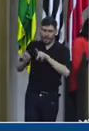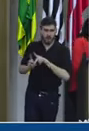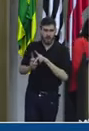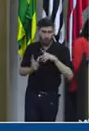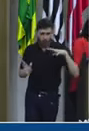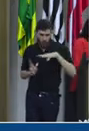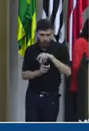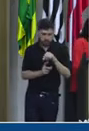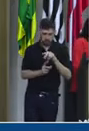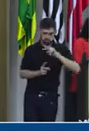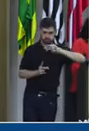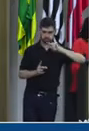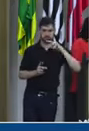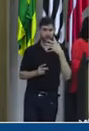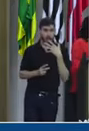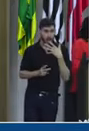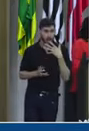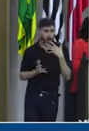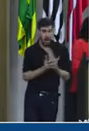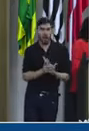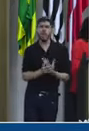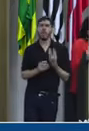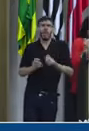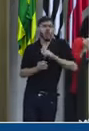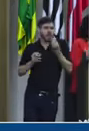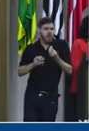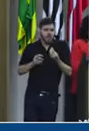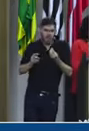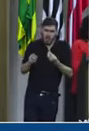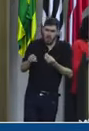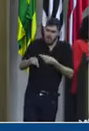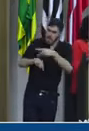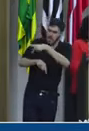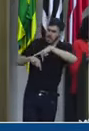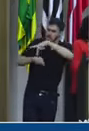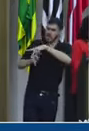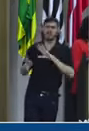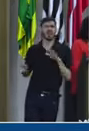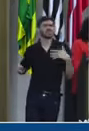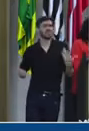mundo fica olhando assim, como é que pode? Que nação é essa?